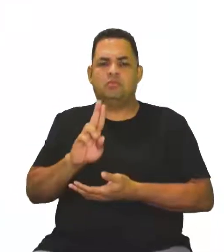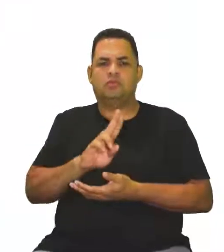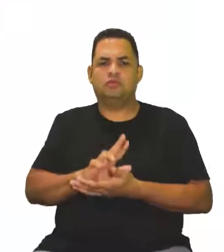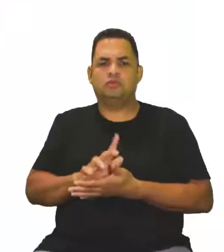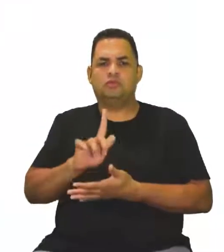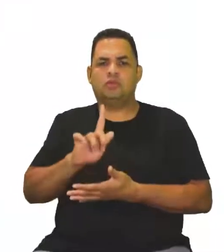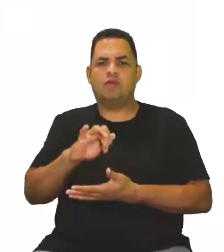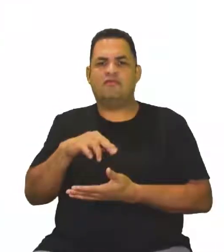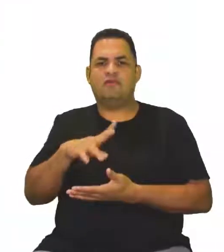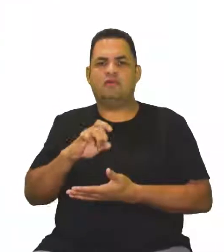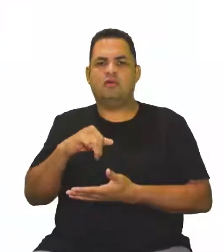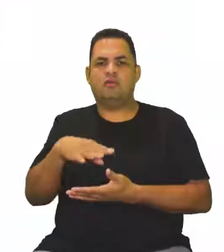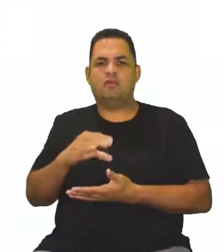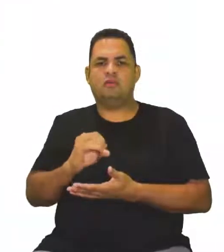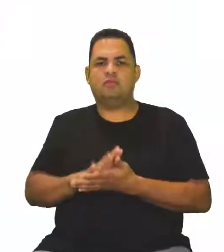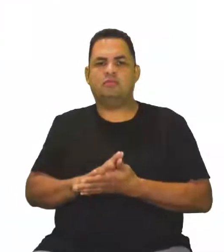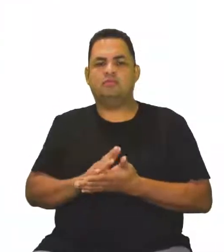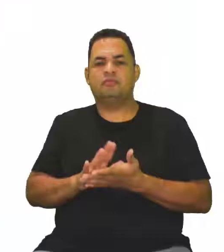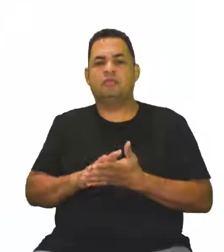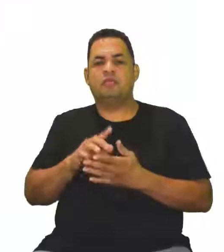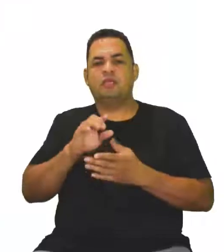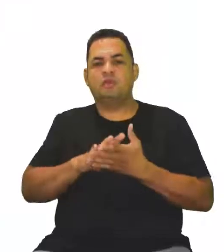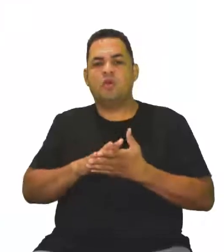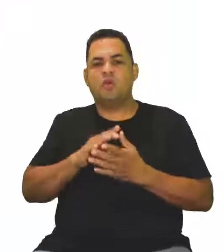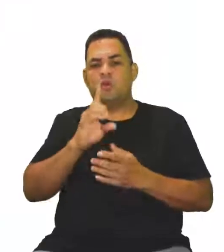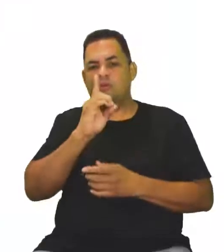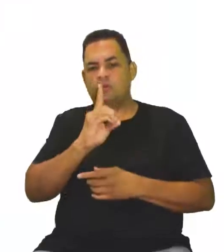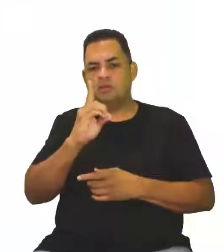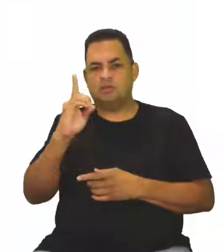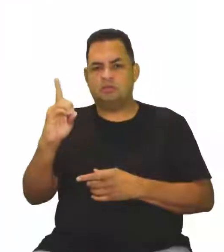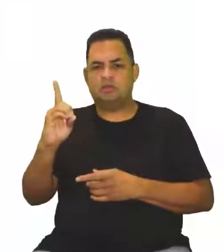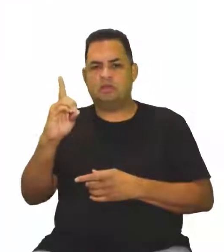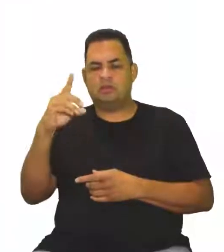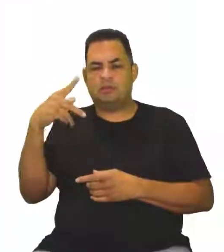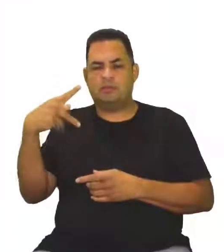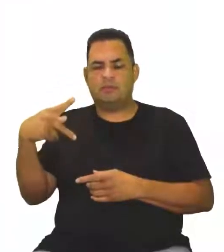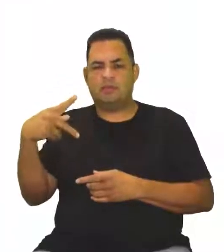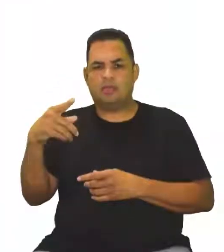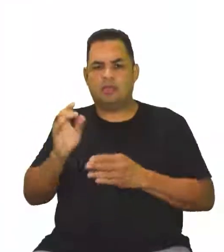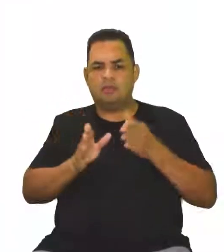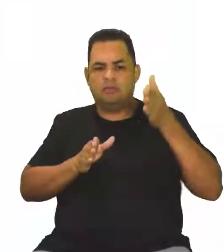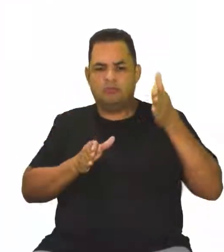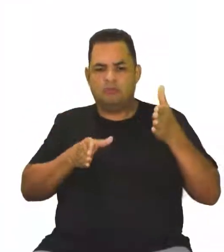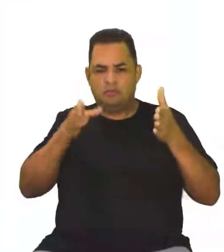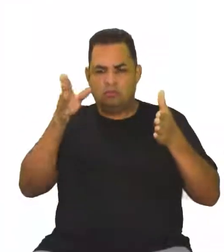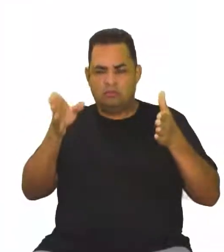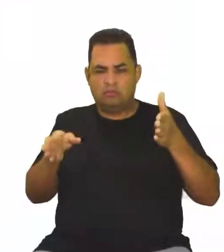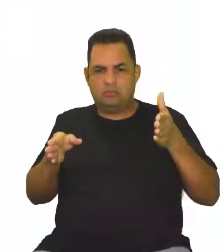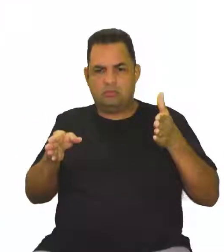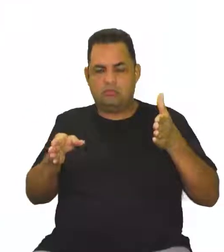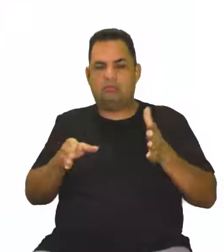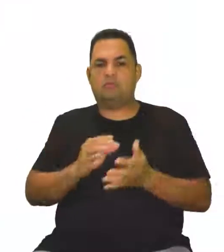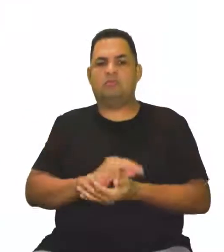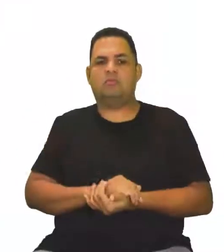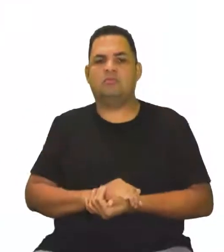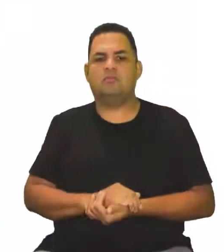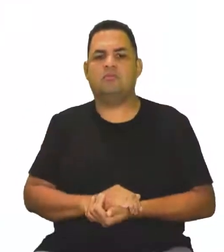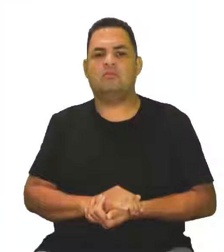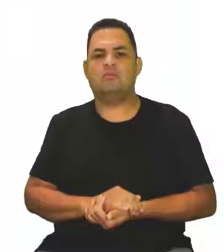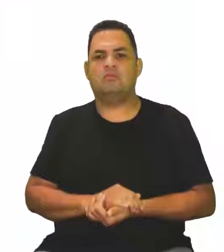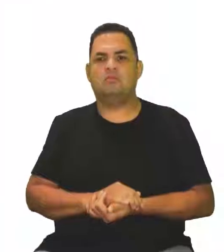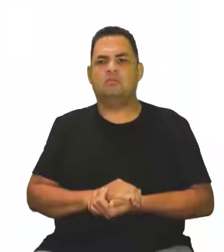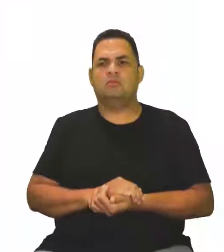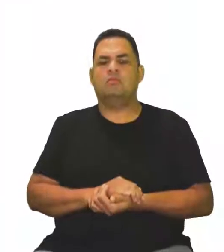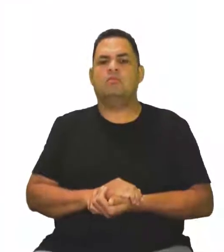galvanômetro, tá bom? Ou a diferença de potencial elétrico entre dois pontos. Então, o galvanômetro ele pode medir esses dois aí,